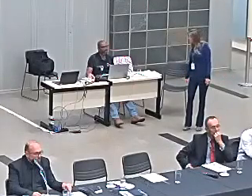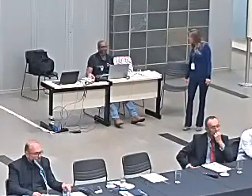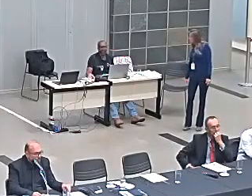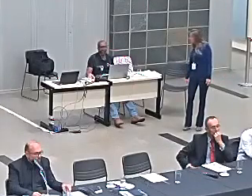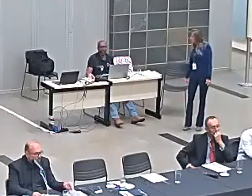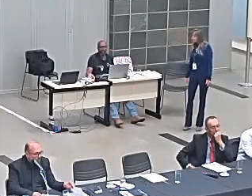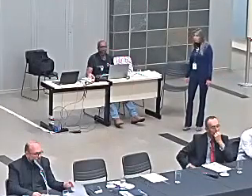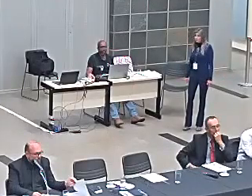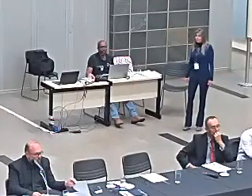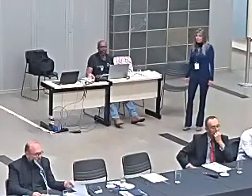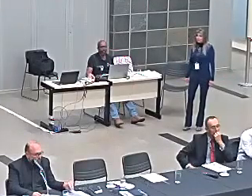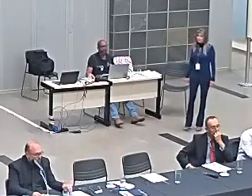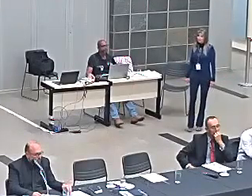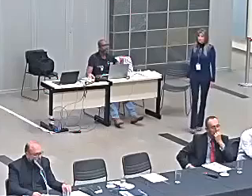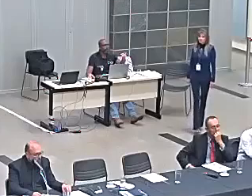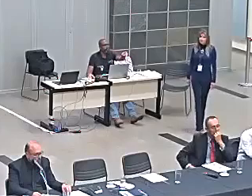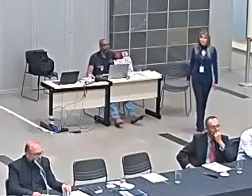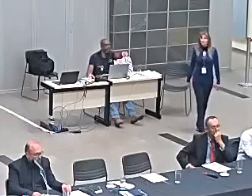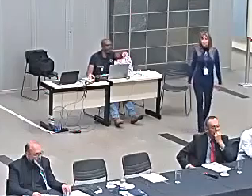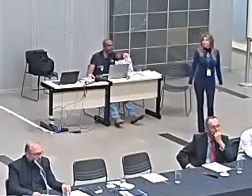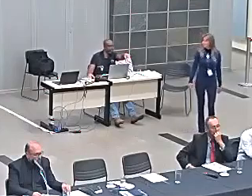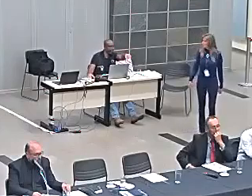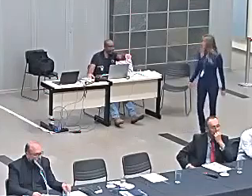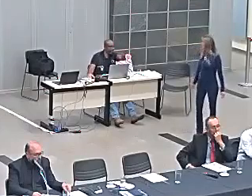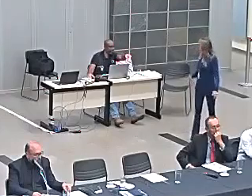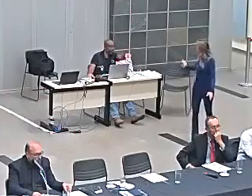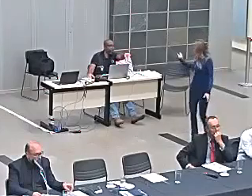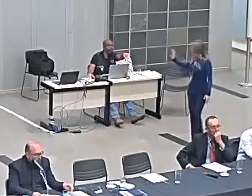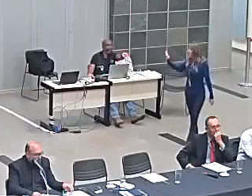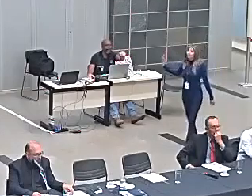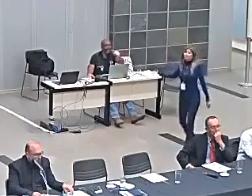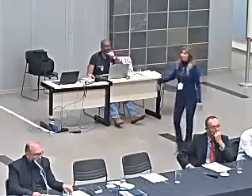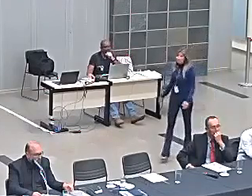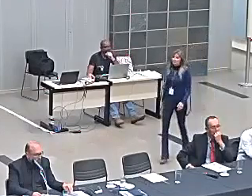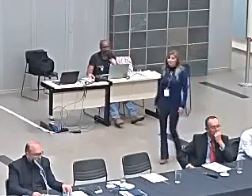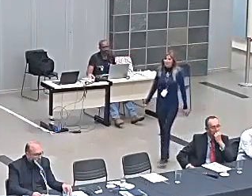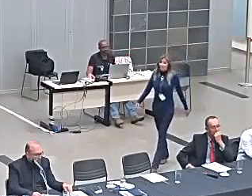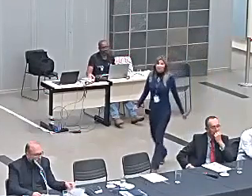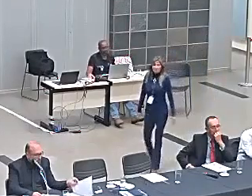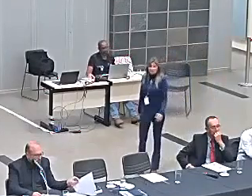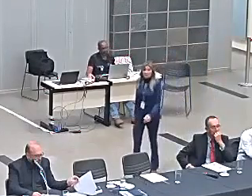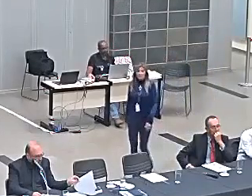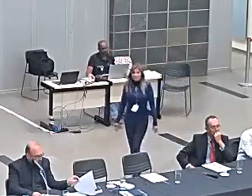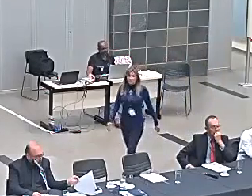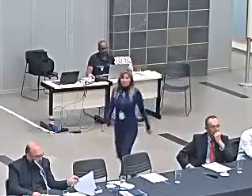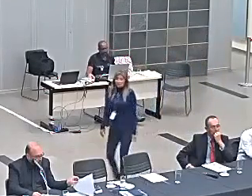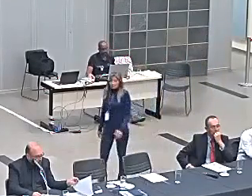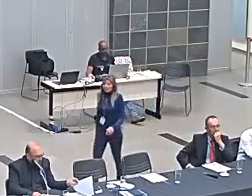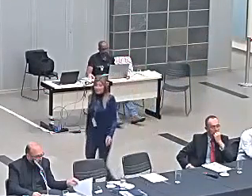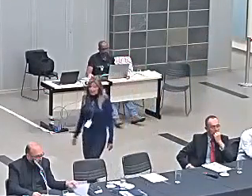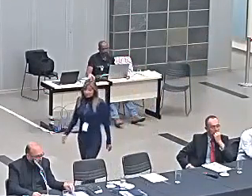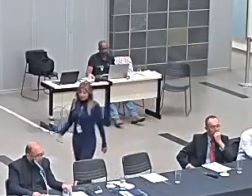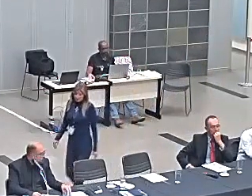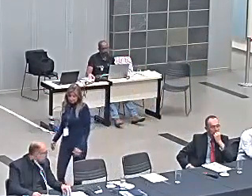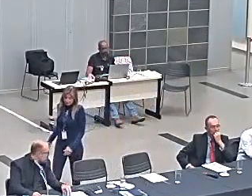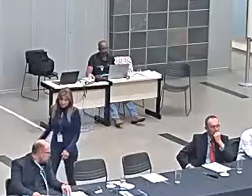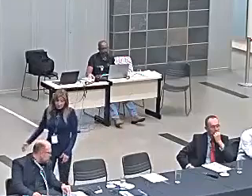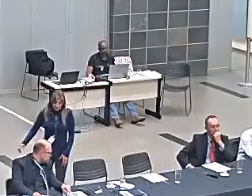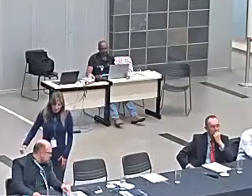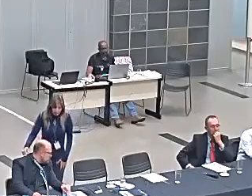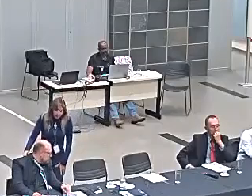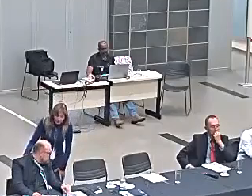essa decisão sim de o juiz lá de Sergipe e sobre o denite tem uma S lá nome é da D aí nome da nome